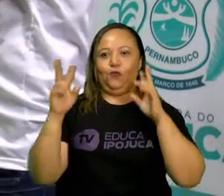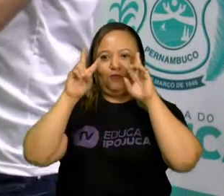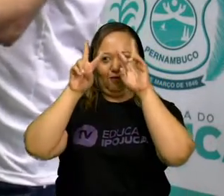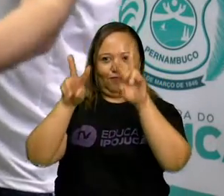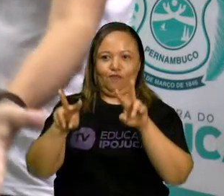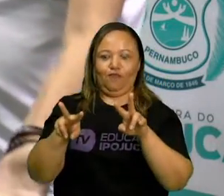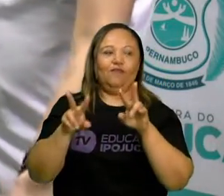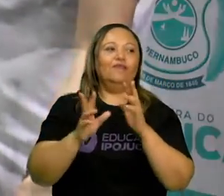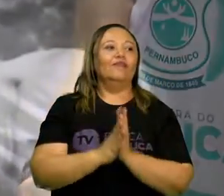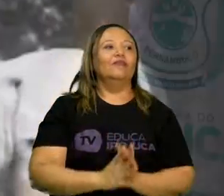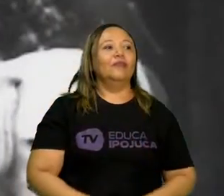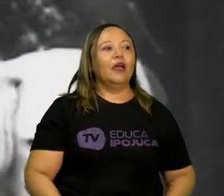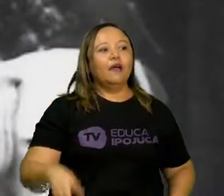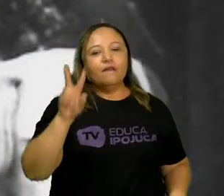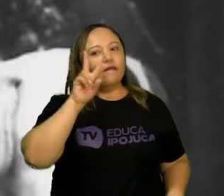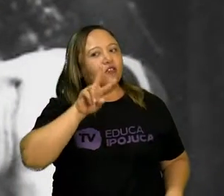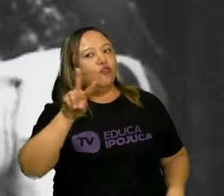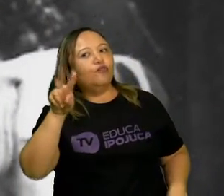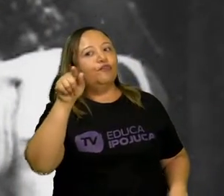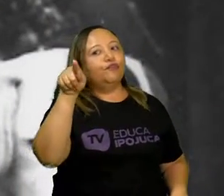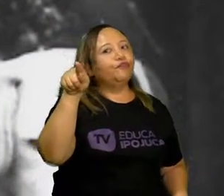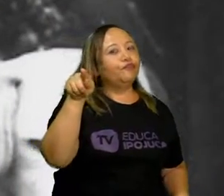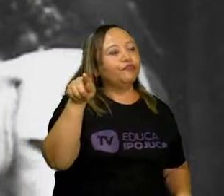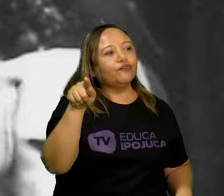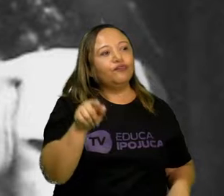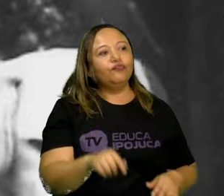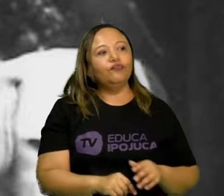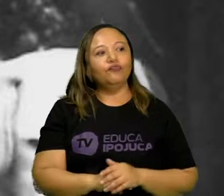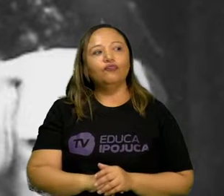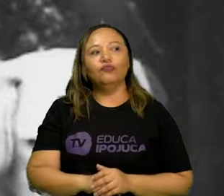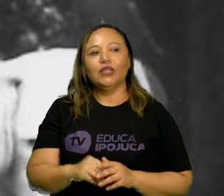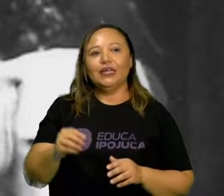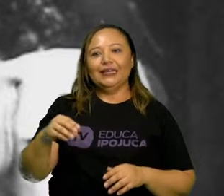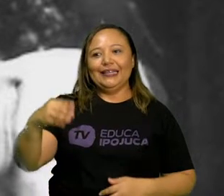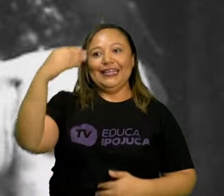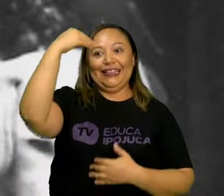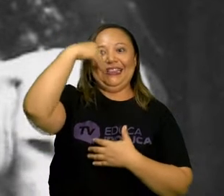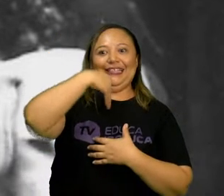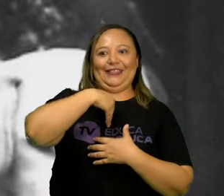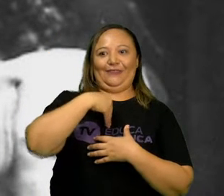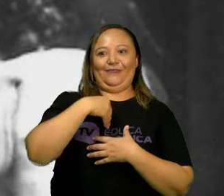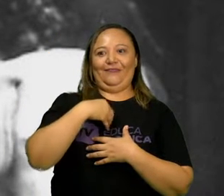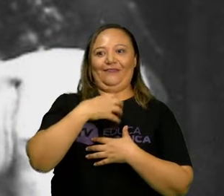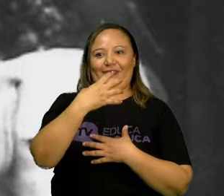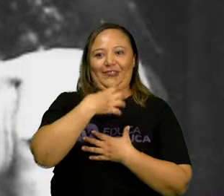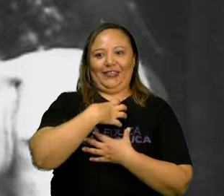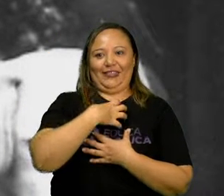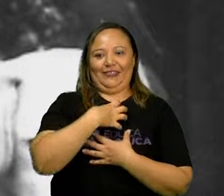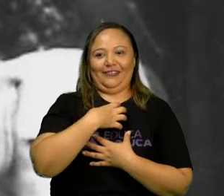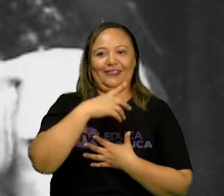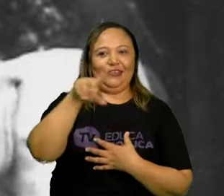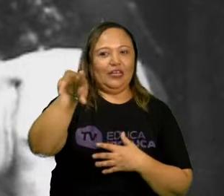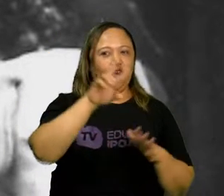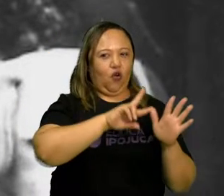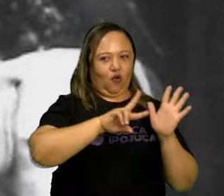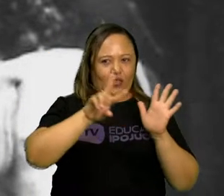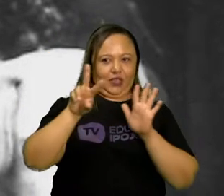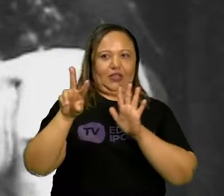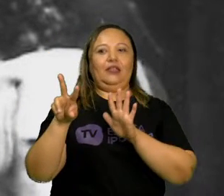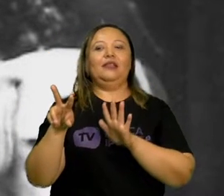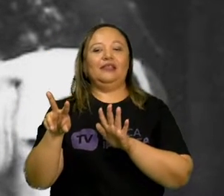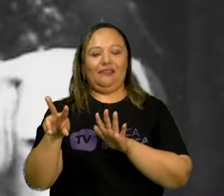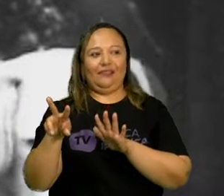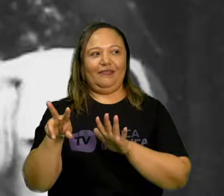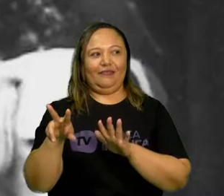veja babyliss em Osasco e interior Olhe para as imagens do Chapolin